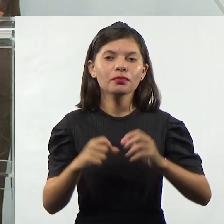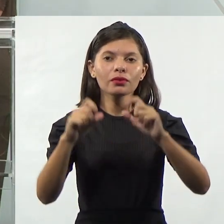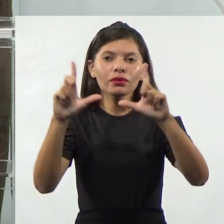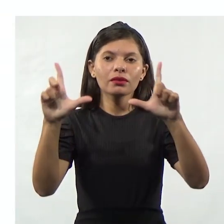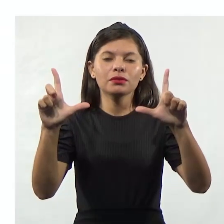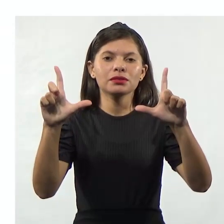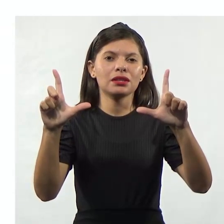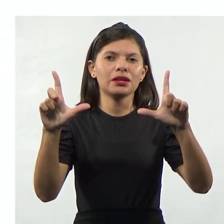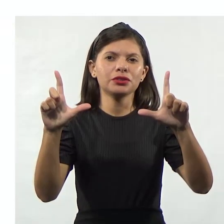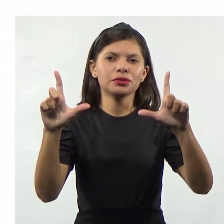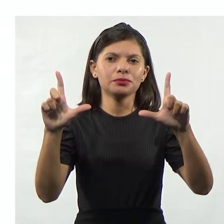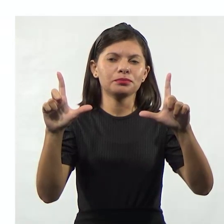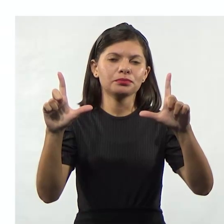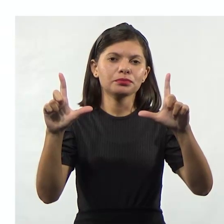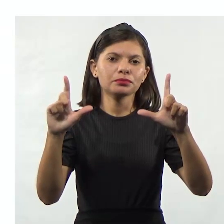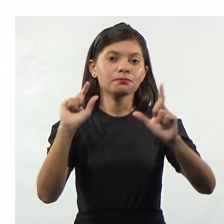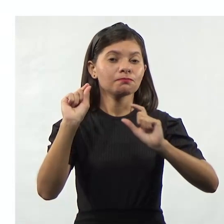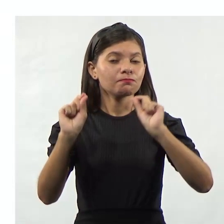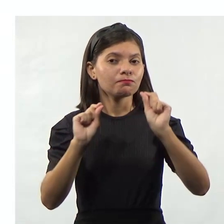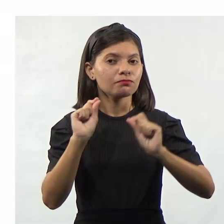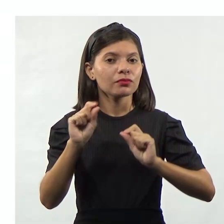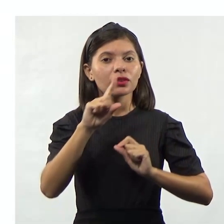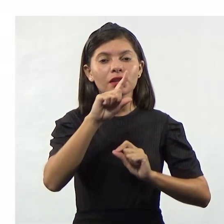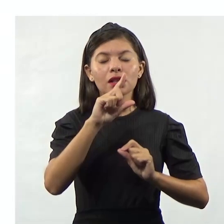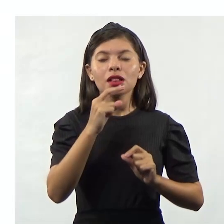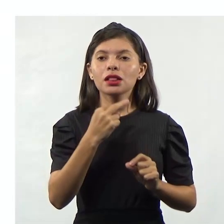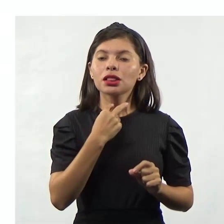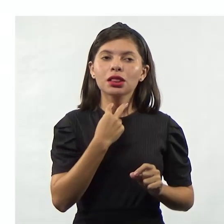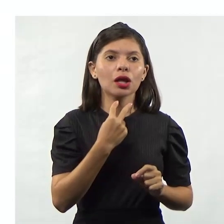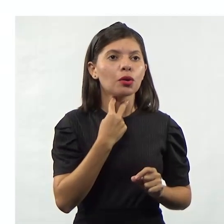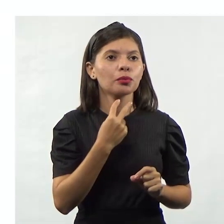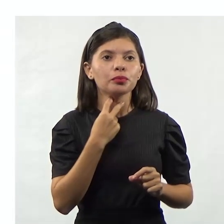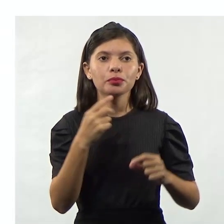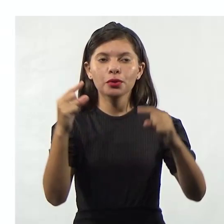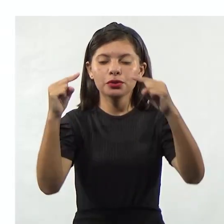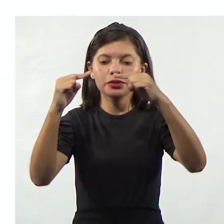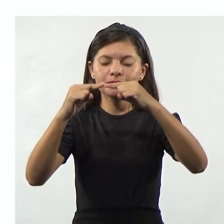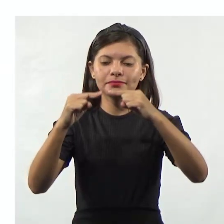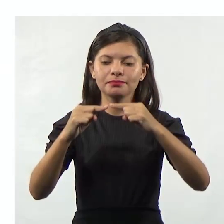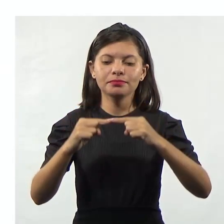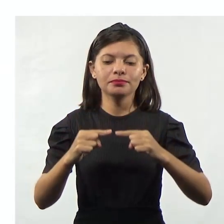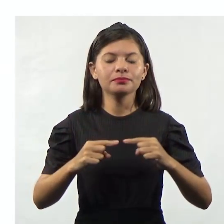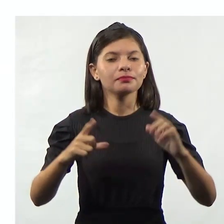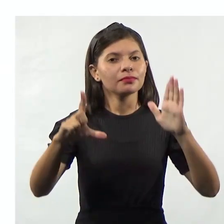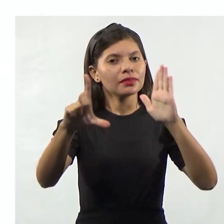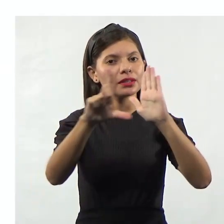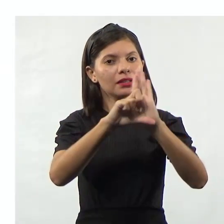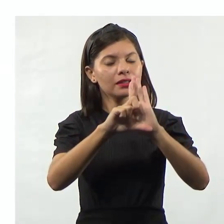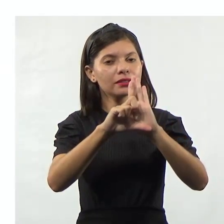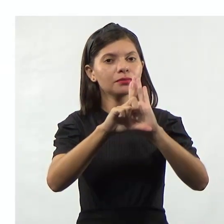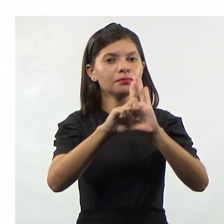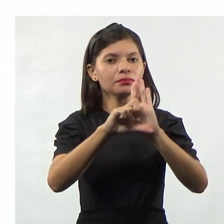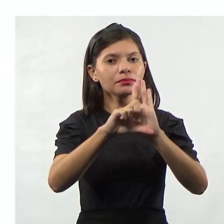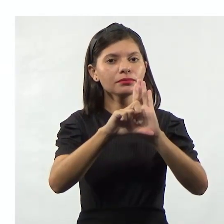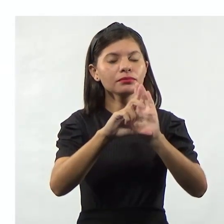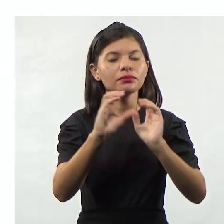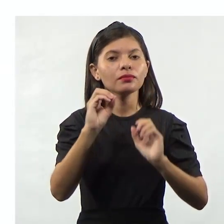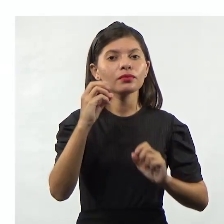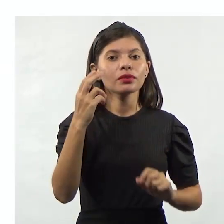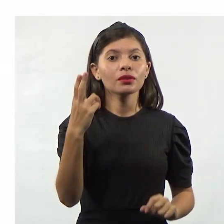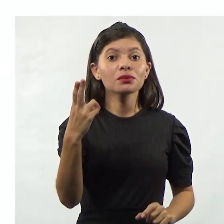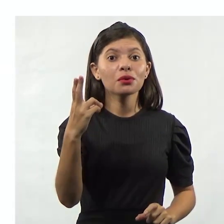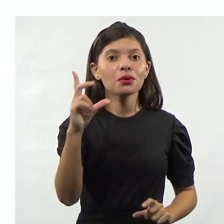para o slide, é vedada, proibida a aplicação combinada de leis,